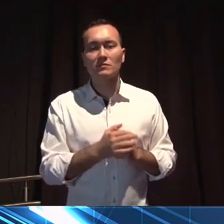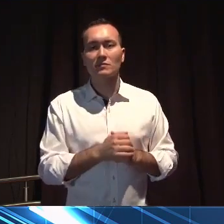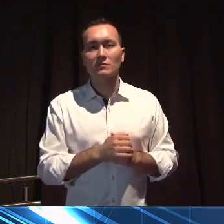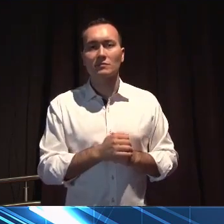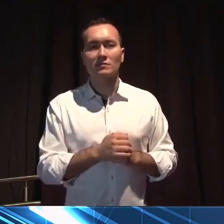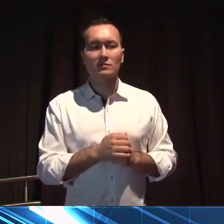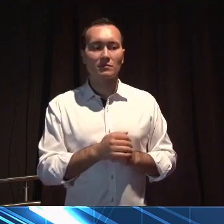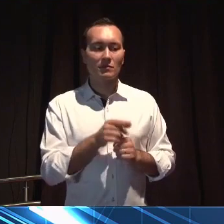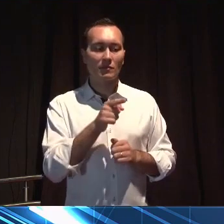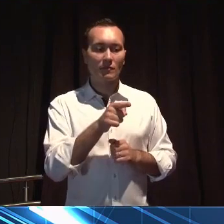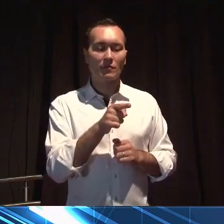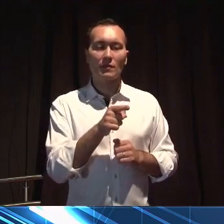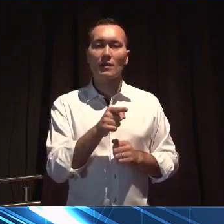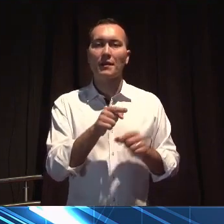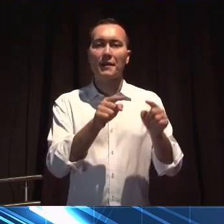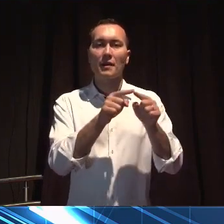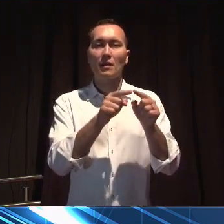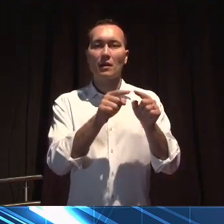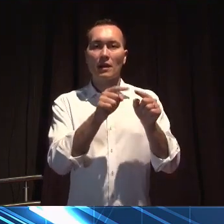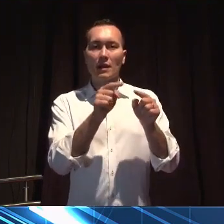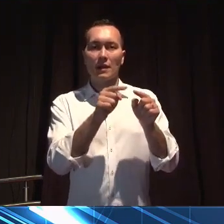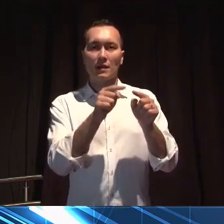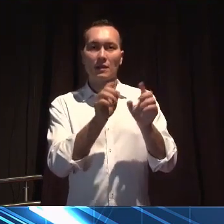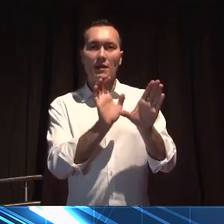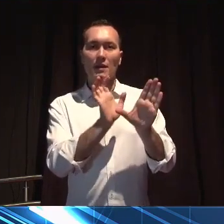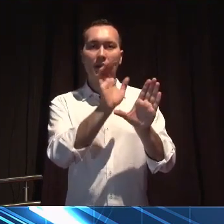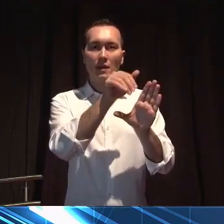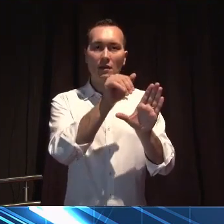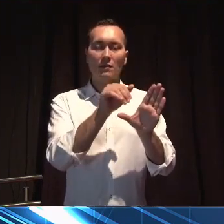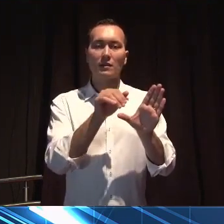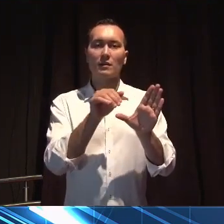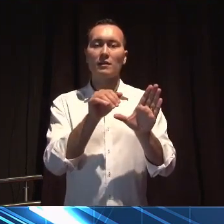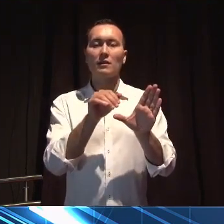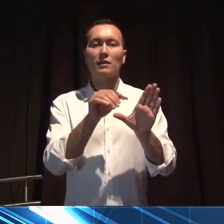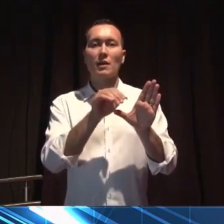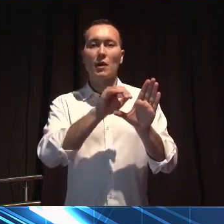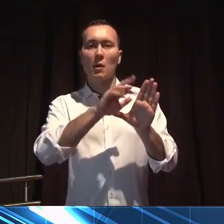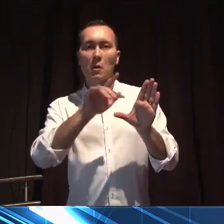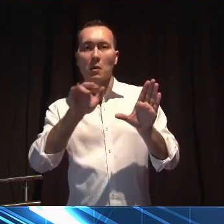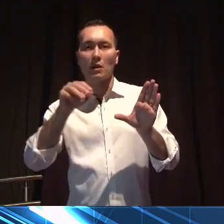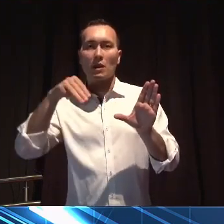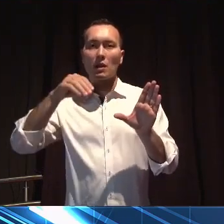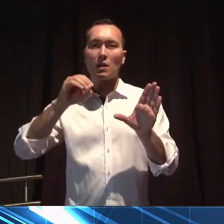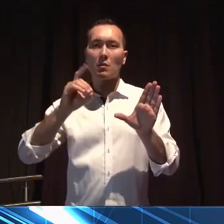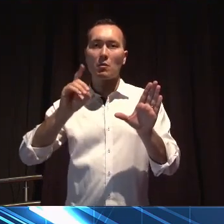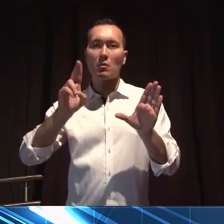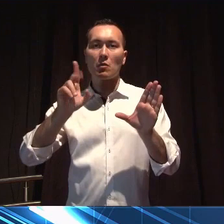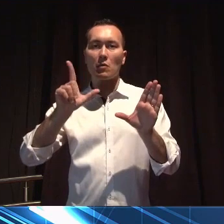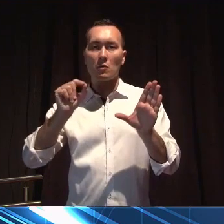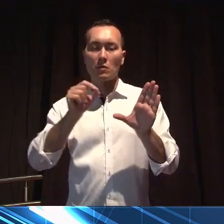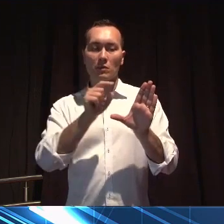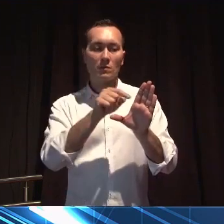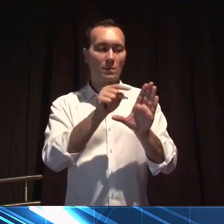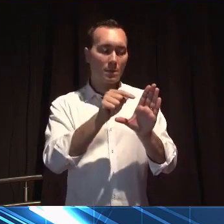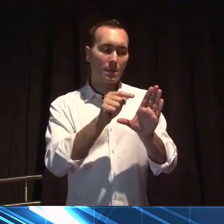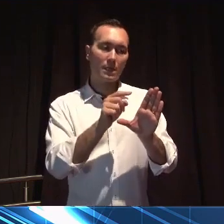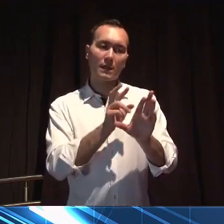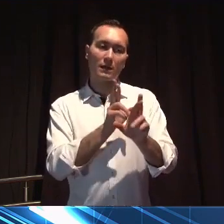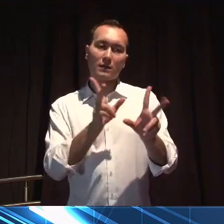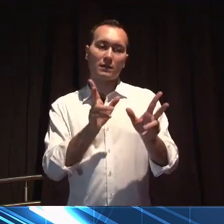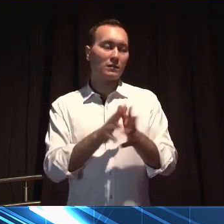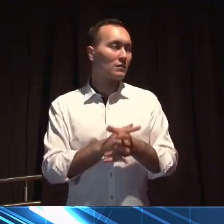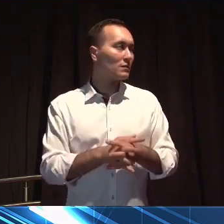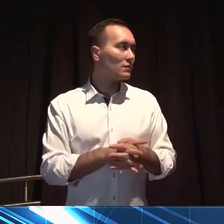do Node ele não é um mecanismo de segurança. Para rodar códigos de terceiros, tem uma coisa que pode tirar de toda essa palestra aqui, não usa